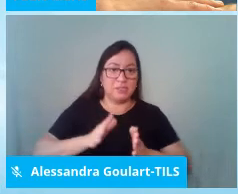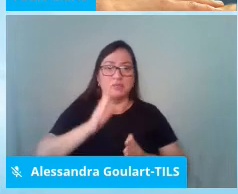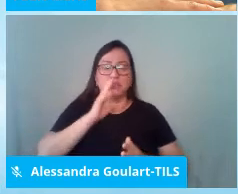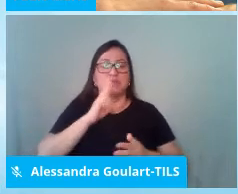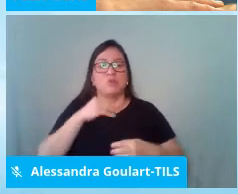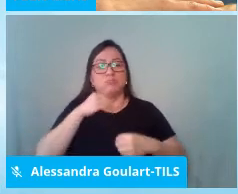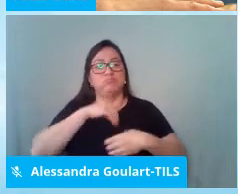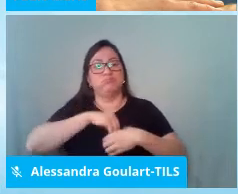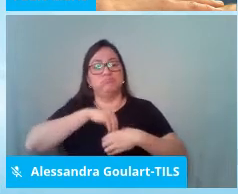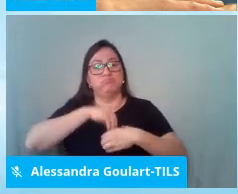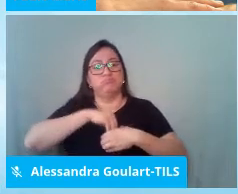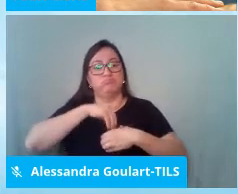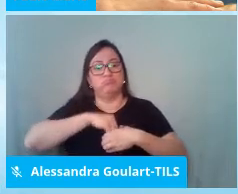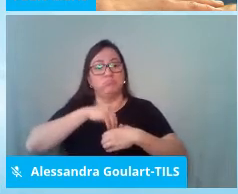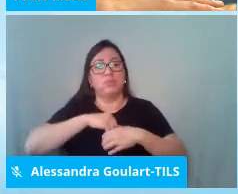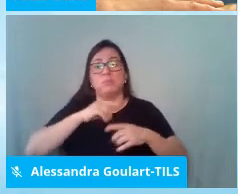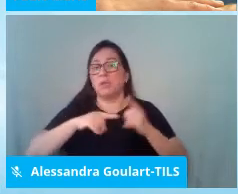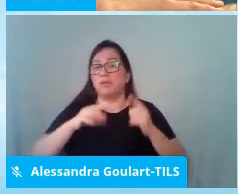vir a desenvolver graves